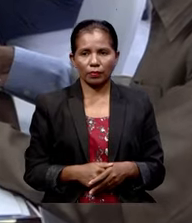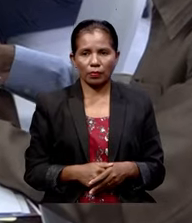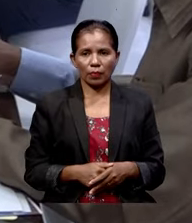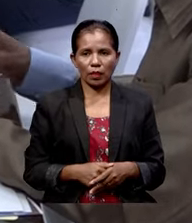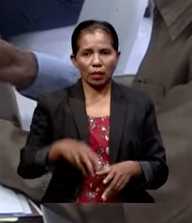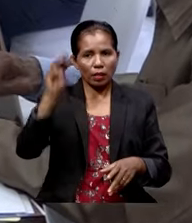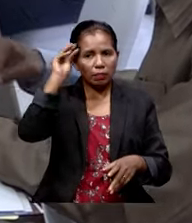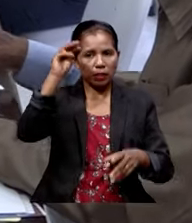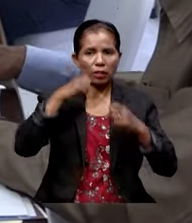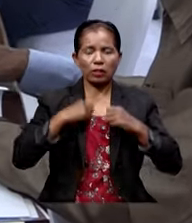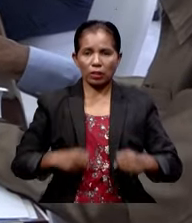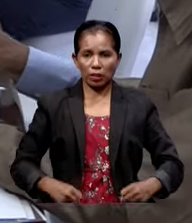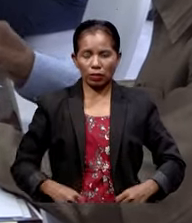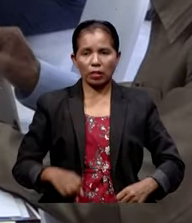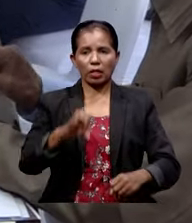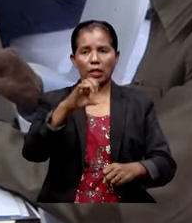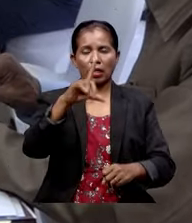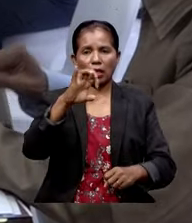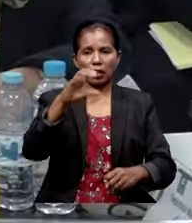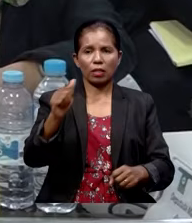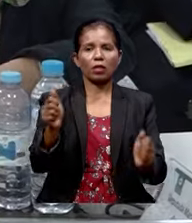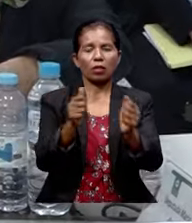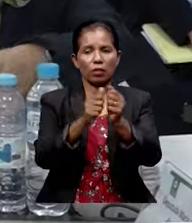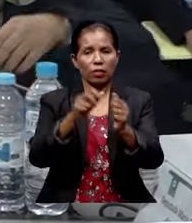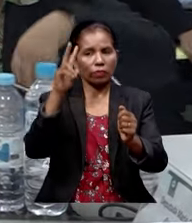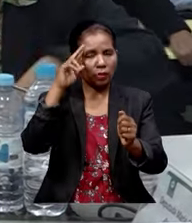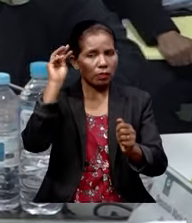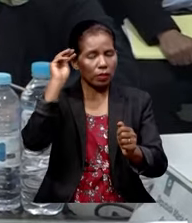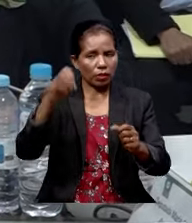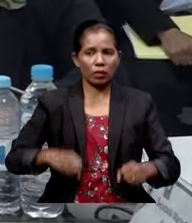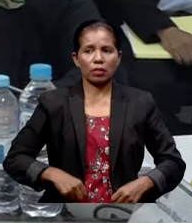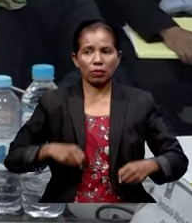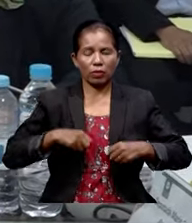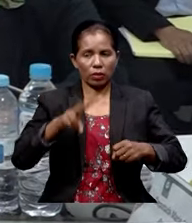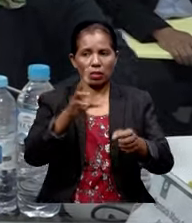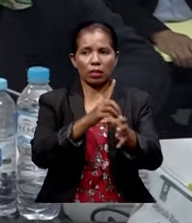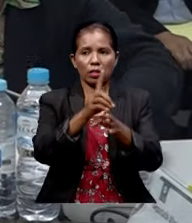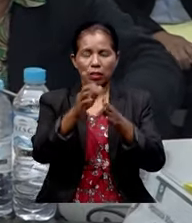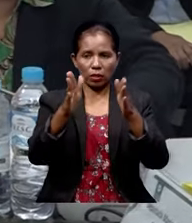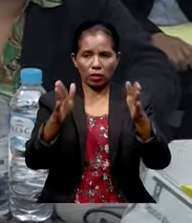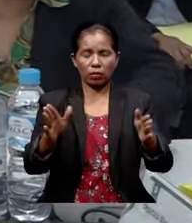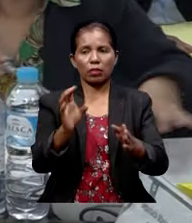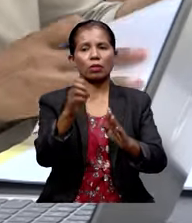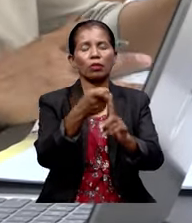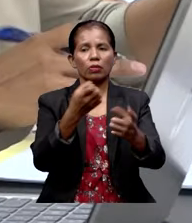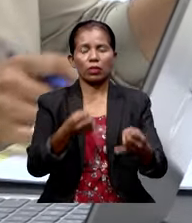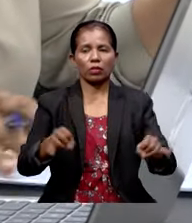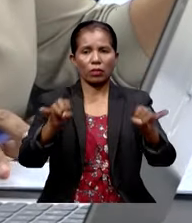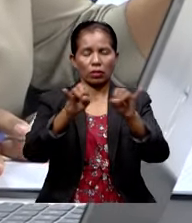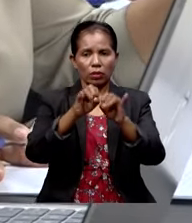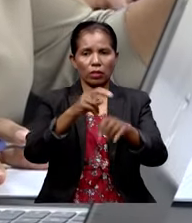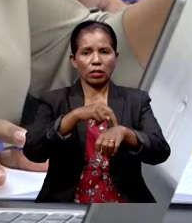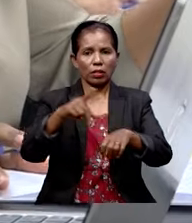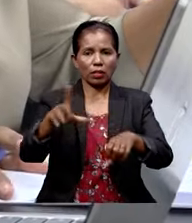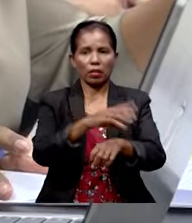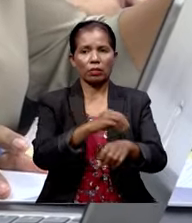Ministra Saúde Elia dos Reis Amaral, Ronia Vice-Ministro Saúde na Inrua, no MOS Diretor Executivo, USI Instituto Nacional Farmácia no